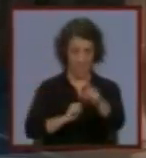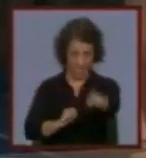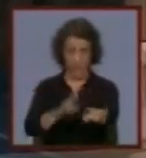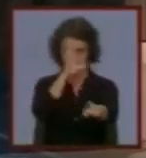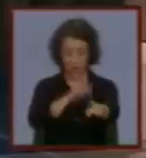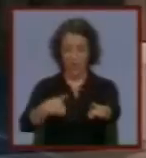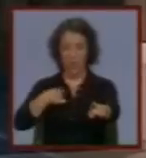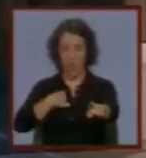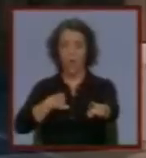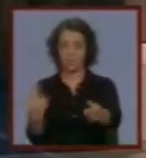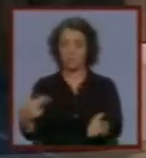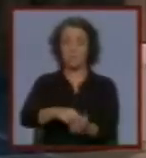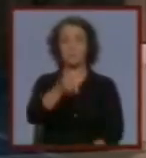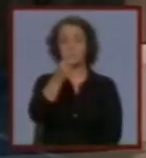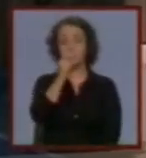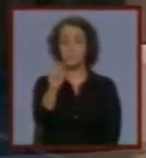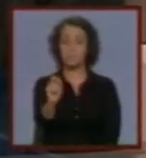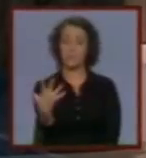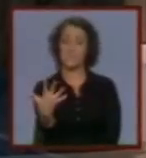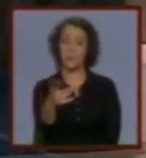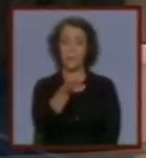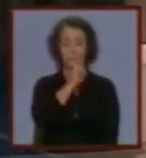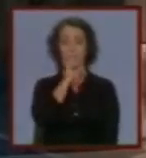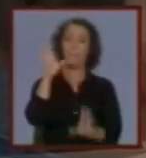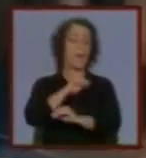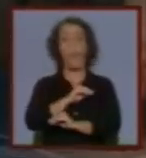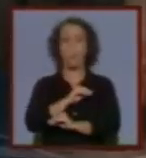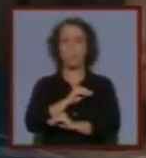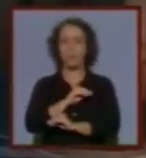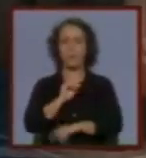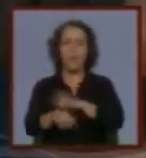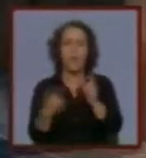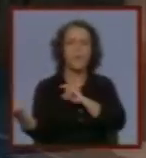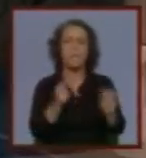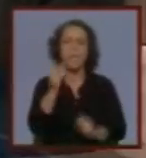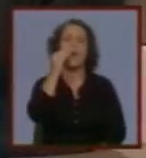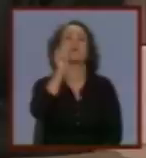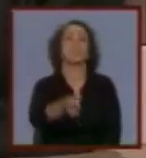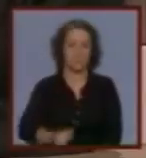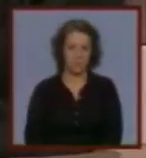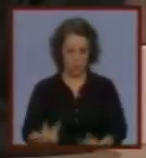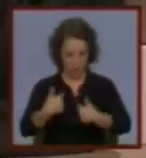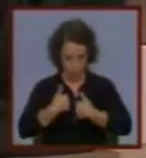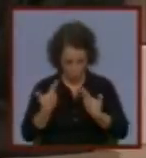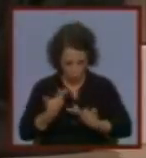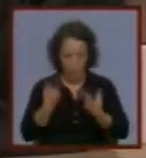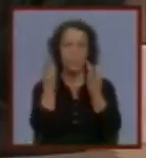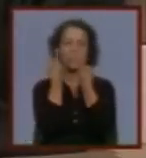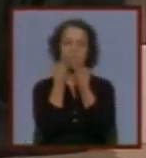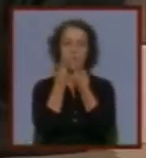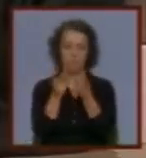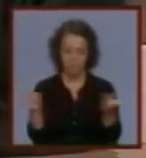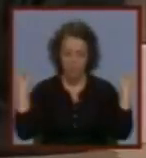nós temos cinco minutos para falar e pronto só Eles podiam falar e neste watts eu estou disponível para